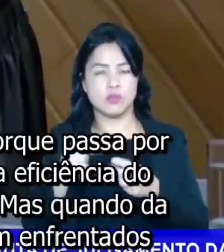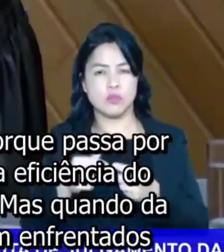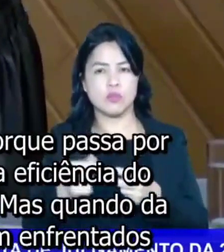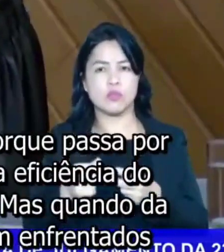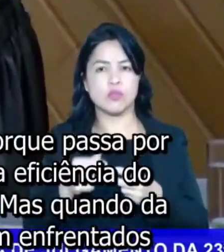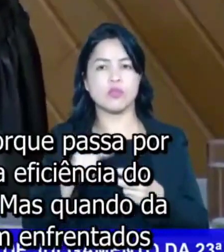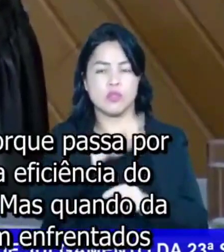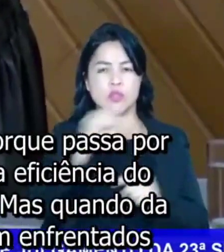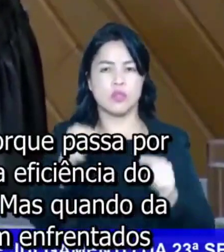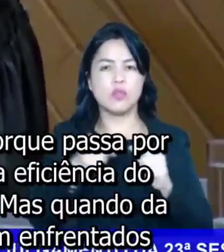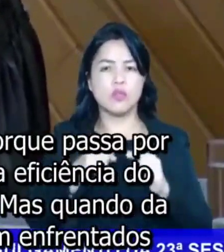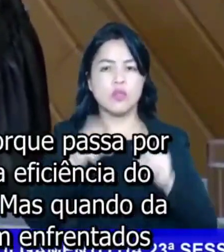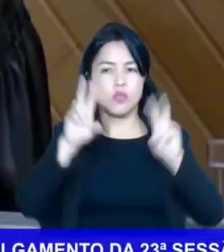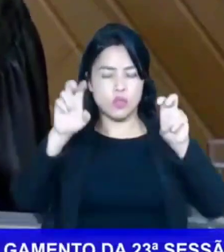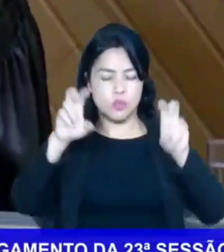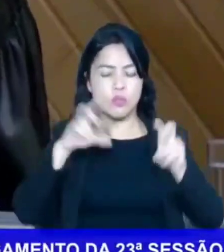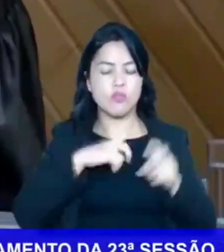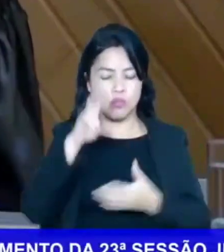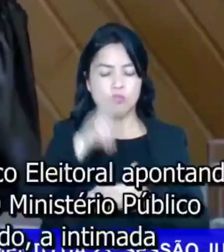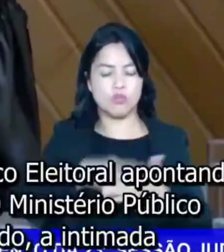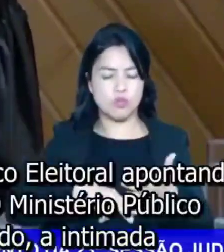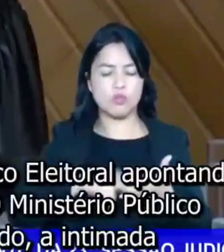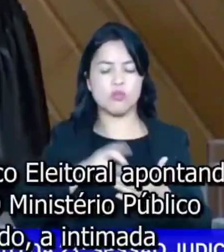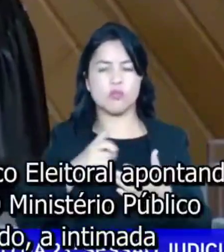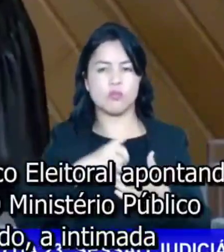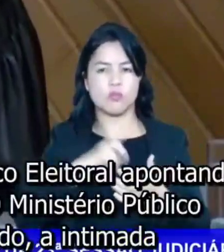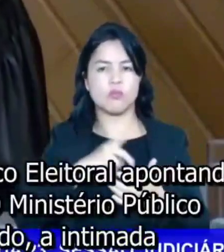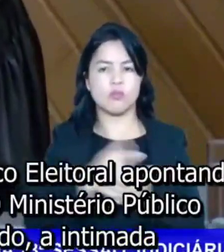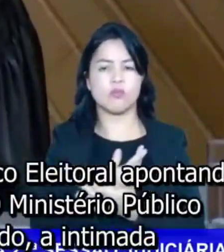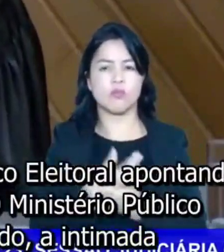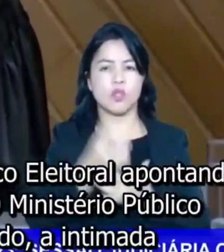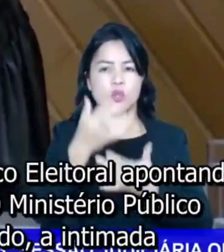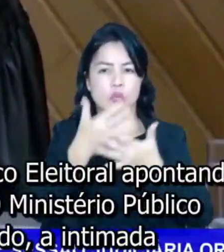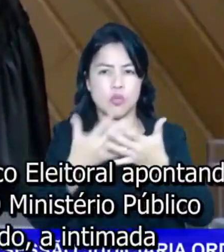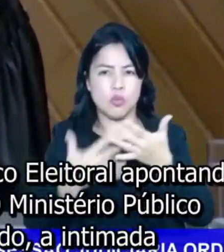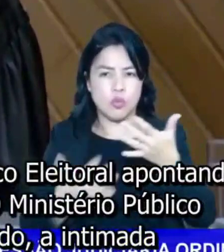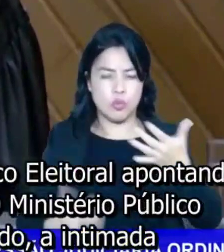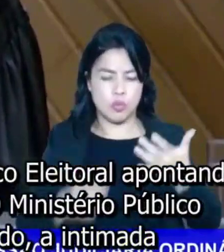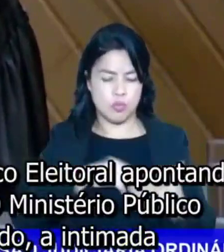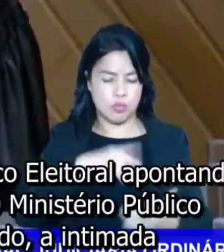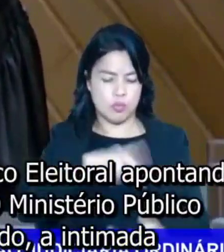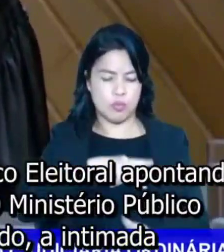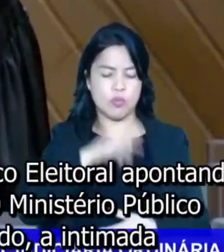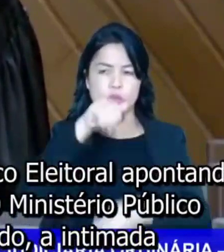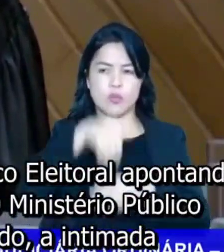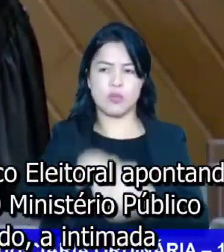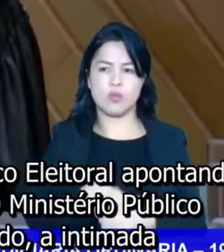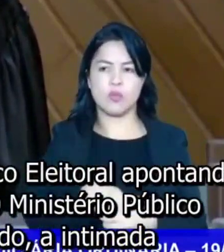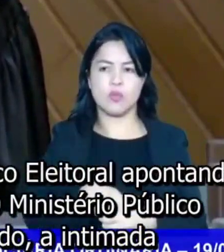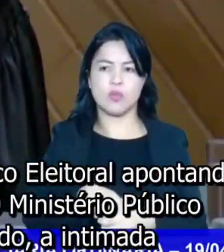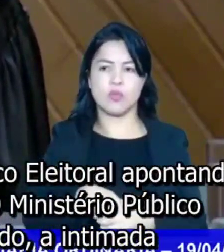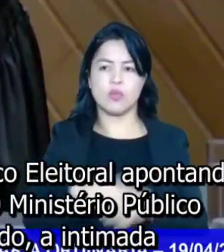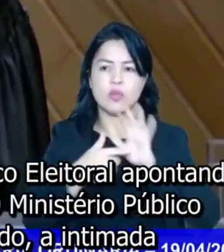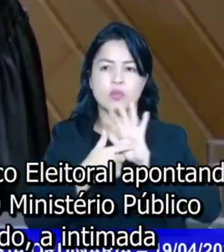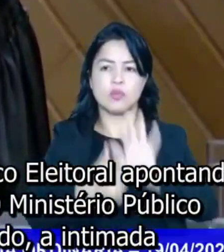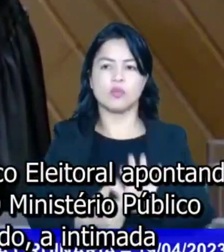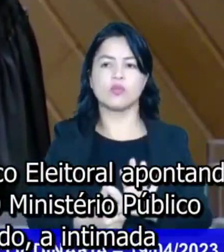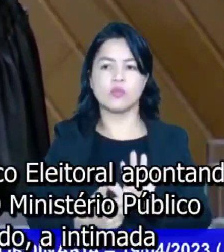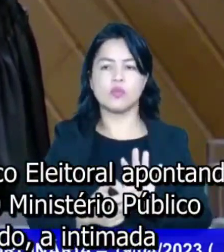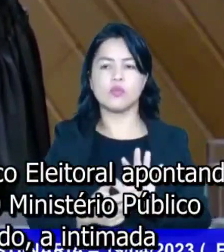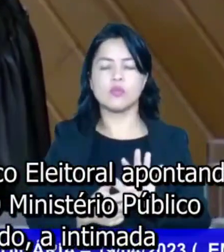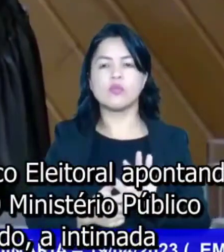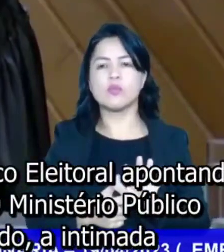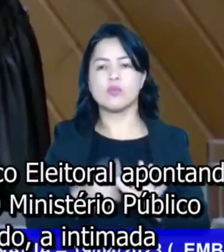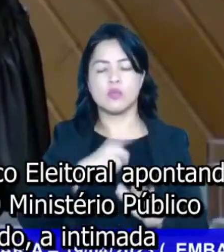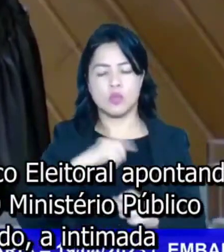teor do acordo, os temas foram enfrentados. Mas então aqui embargo de declaração do Ministério Público Eleitoral, apontando uma